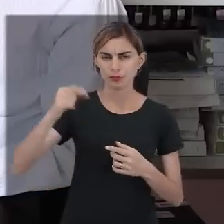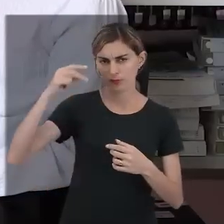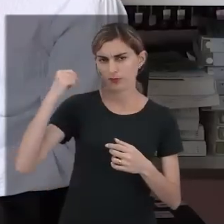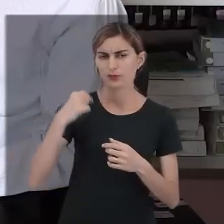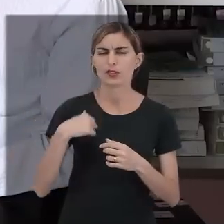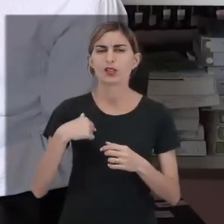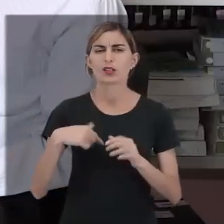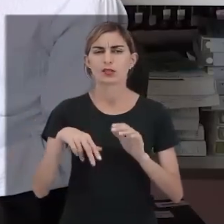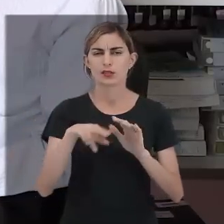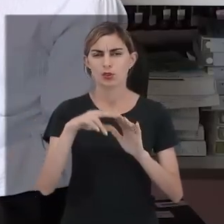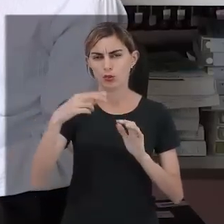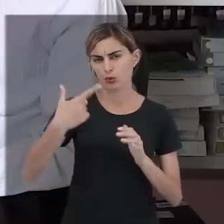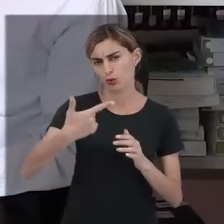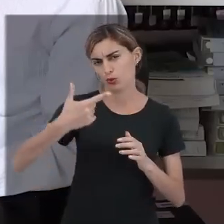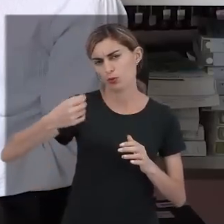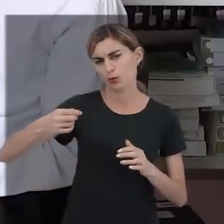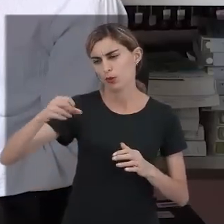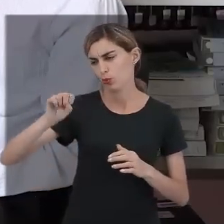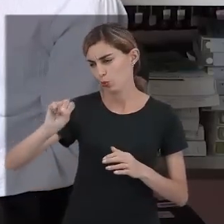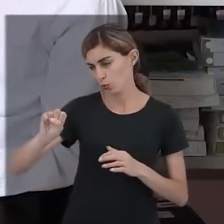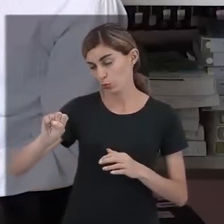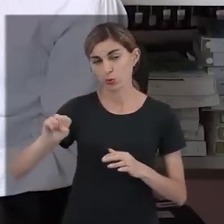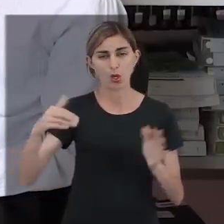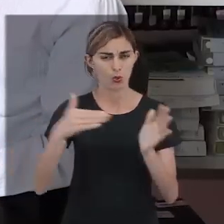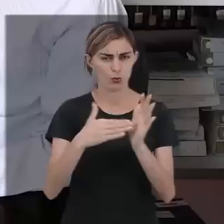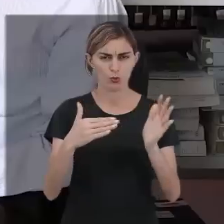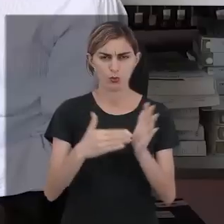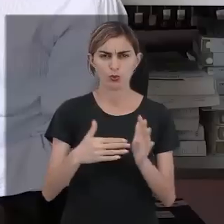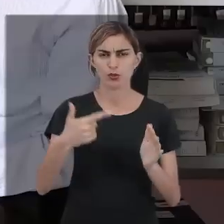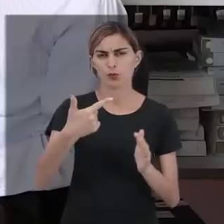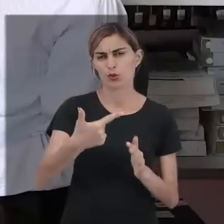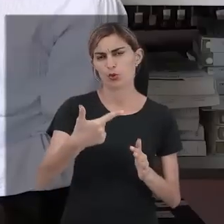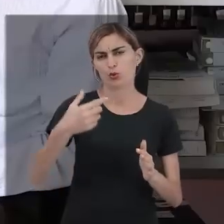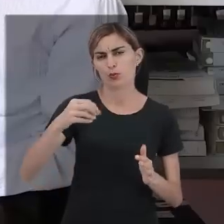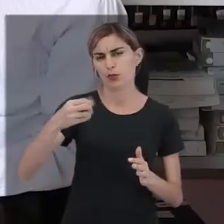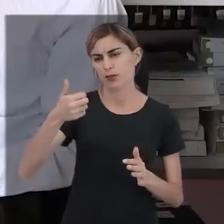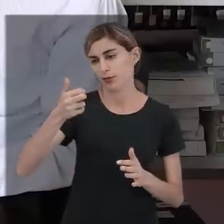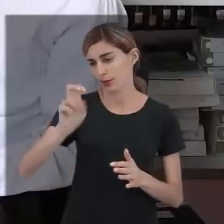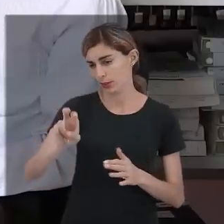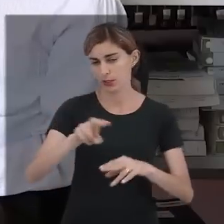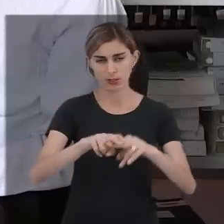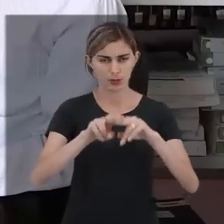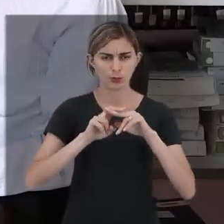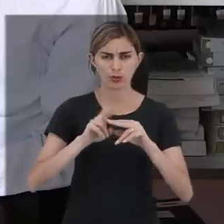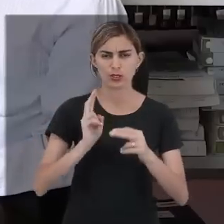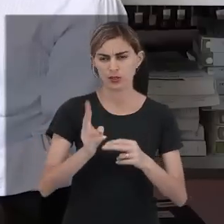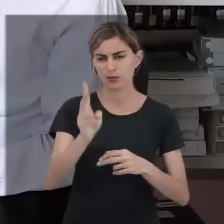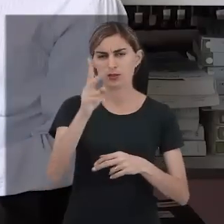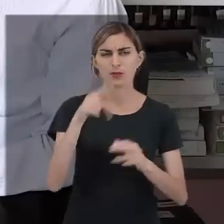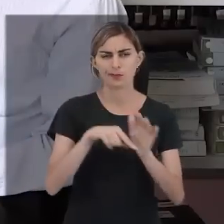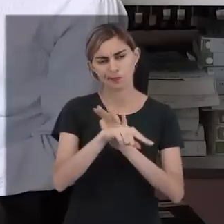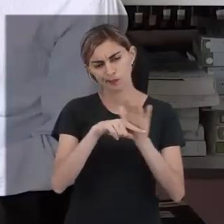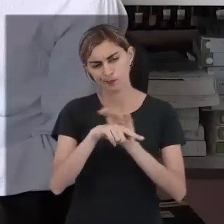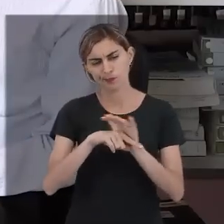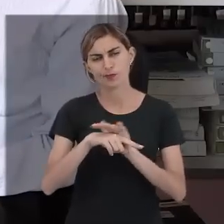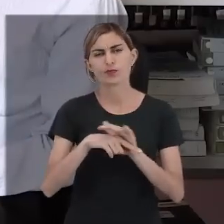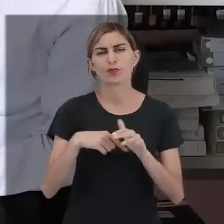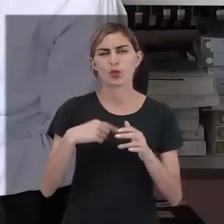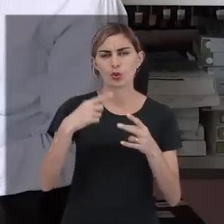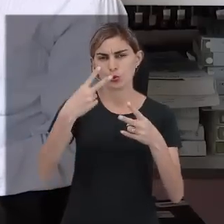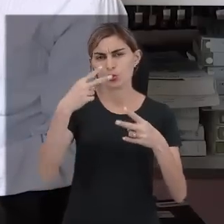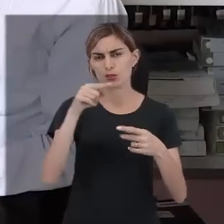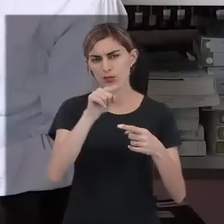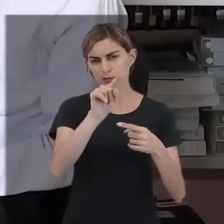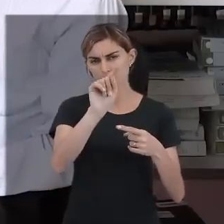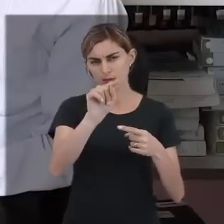Tivemos a revisão em 2008 e a última foi realizada em 2015, por isso que toda vez quando você verificar uma norma e tiver dois